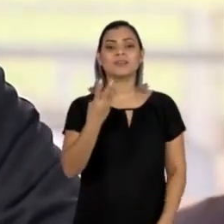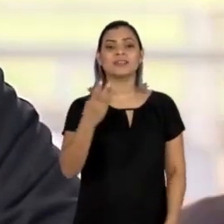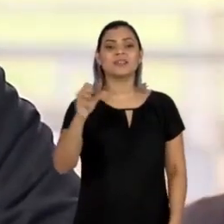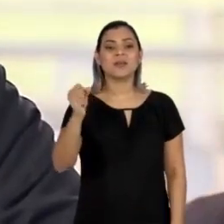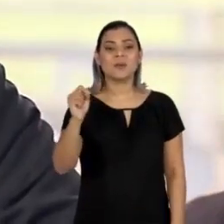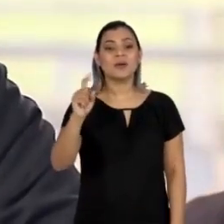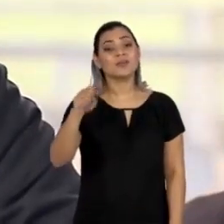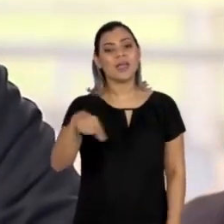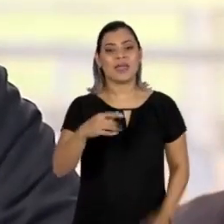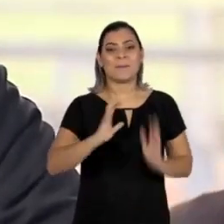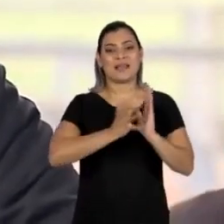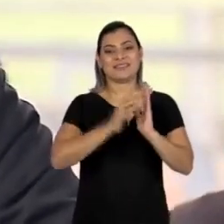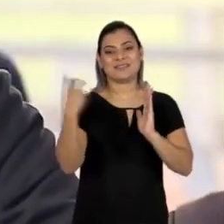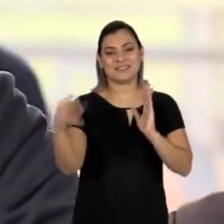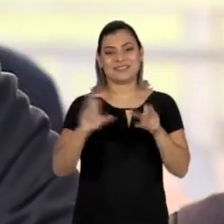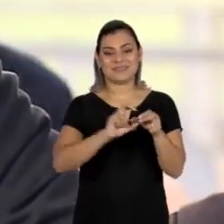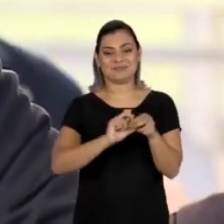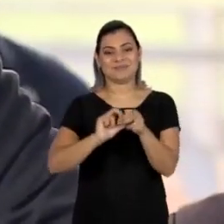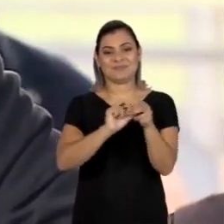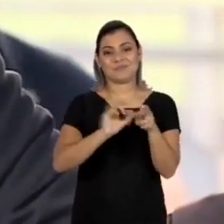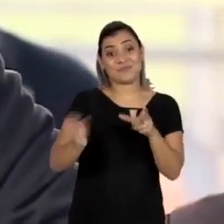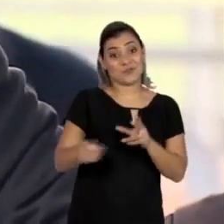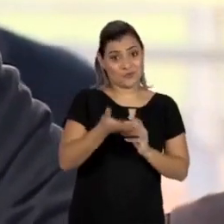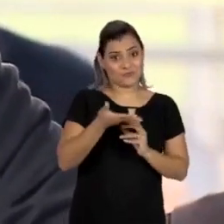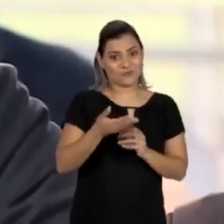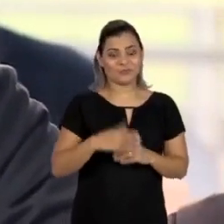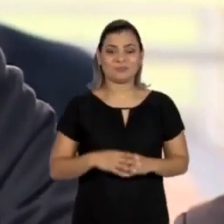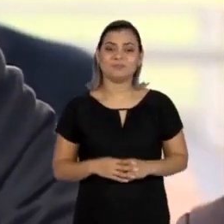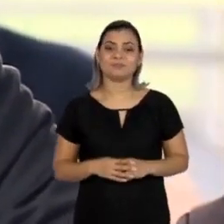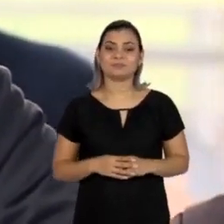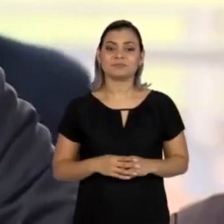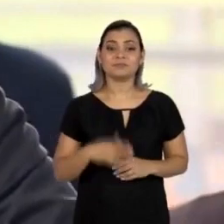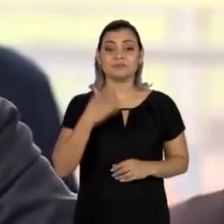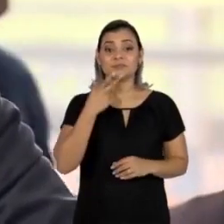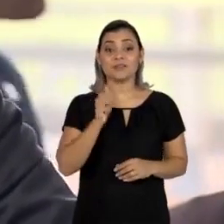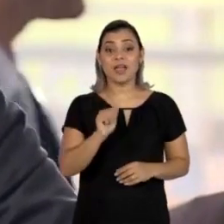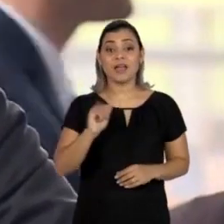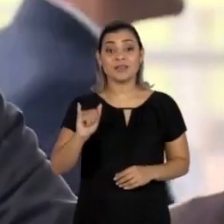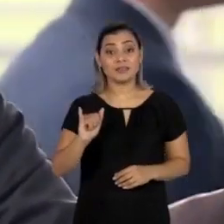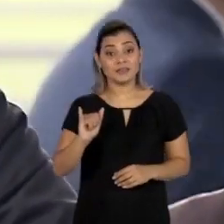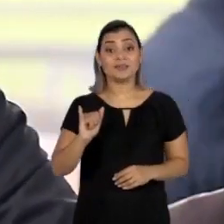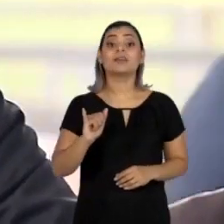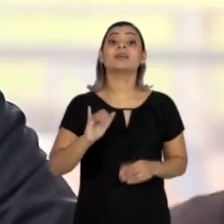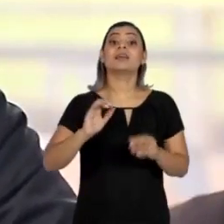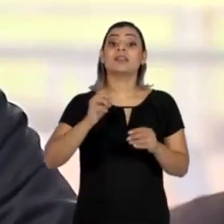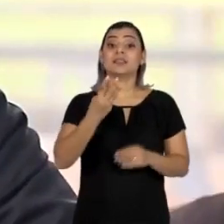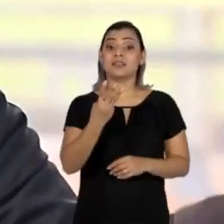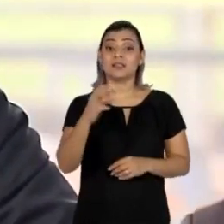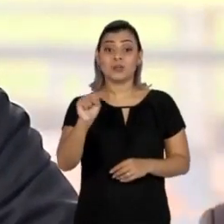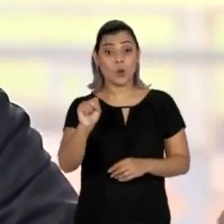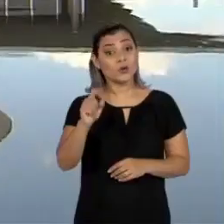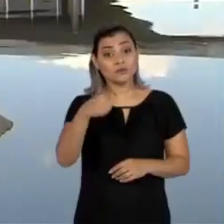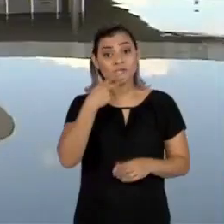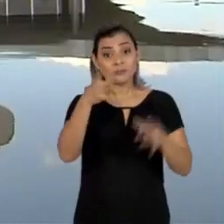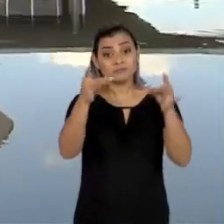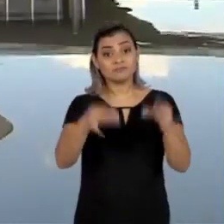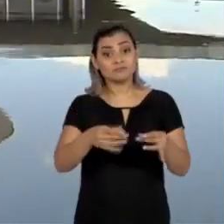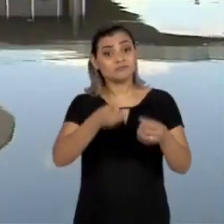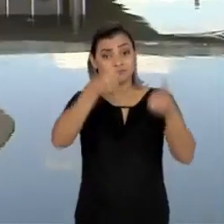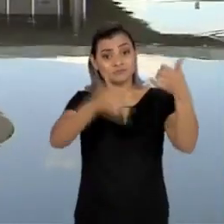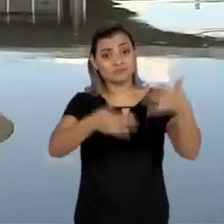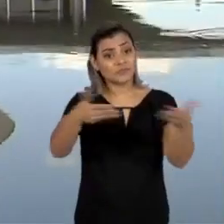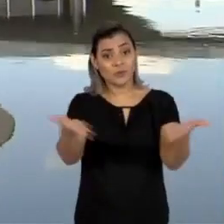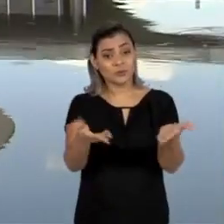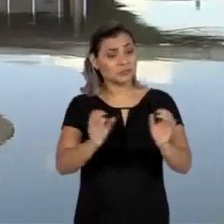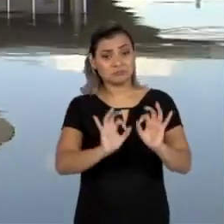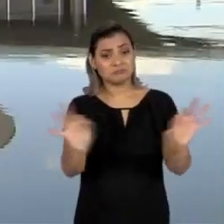para seu novo partido, o Aliança pelo Brasil. Eu falo de AI-38, quer falar do AI-38? Fala agora contigo aqui. A crítica